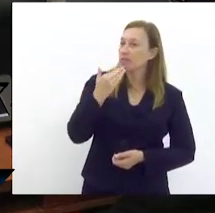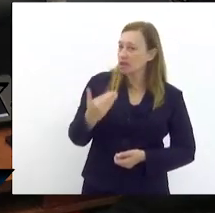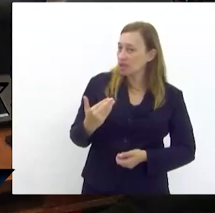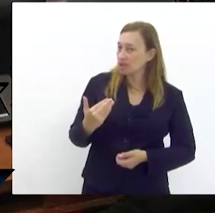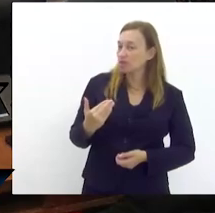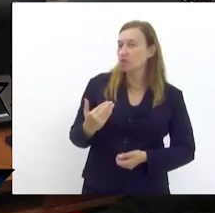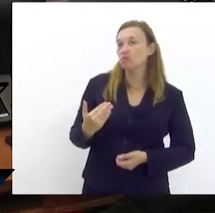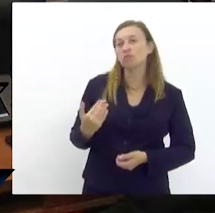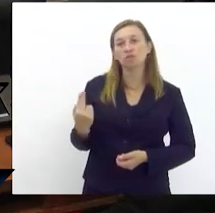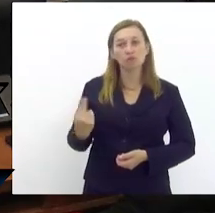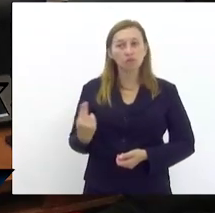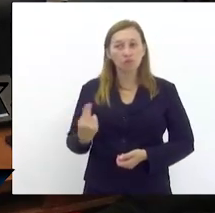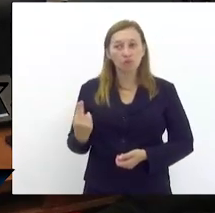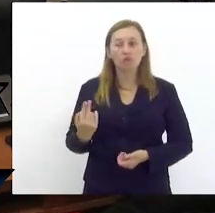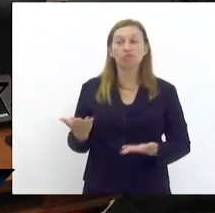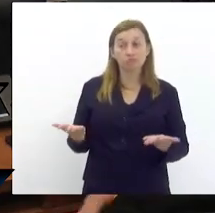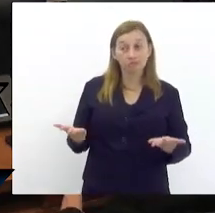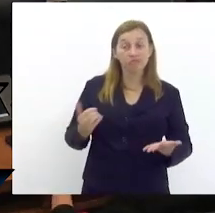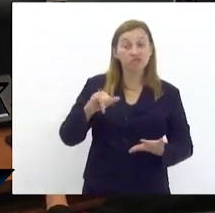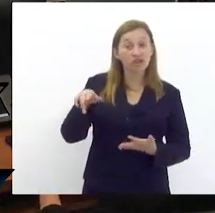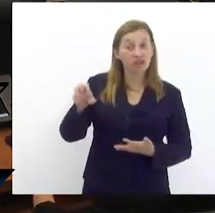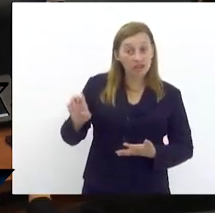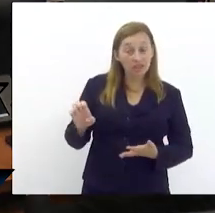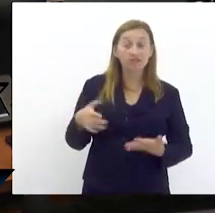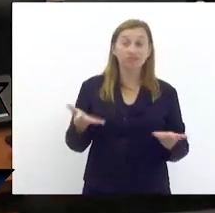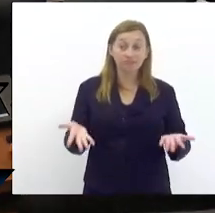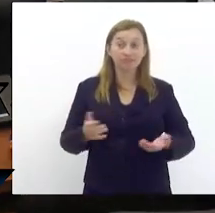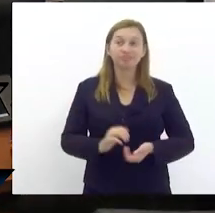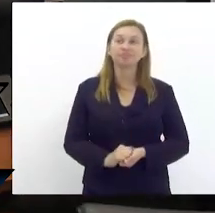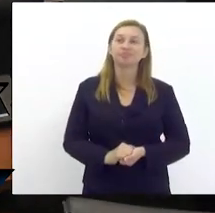o nosso nome Deputado Jair tá também